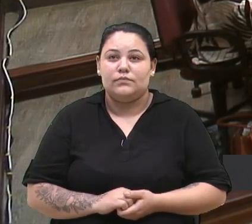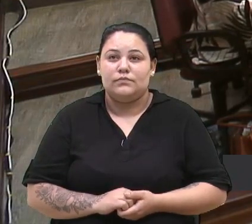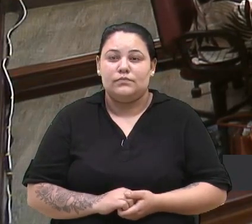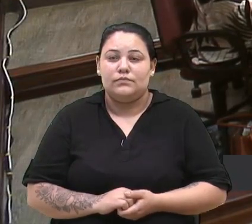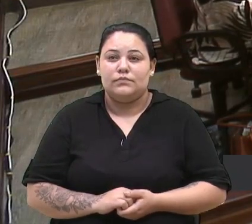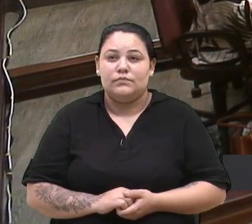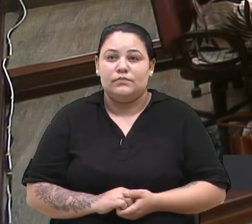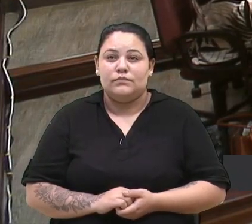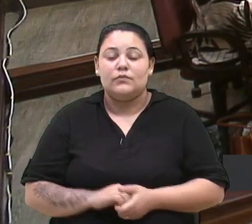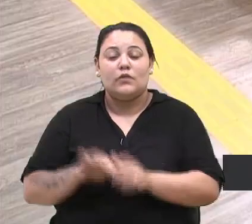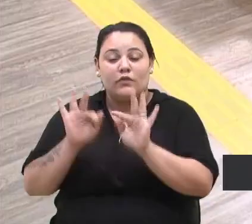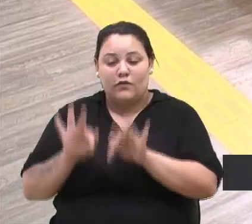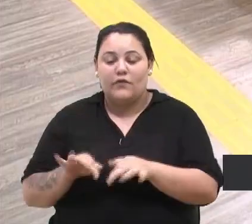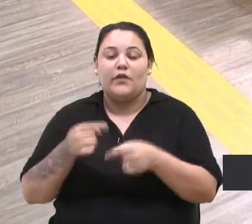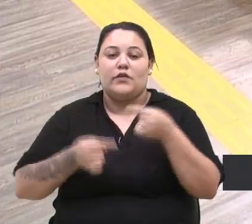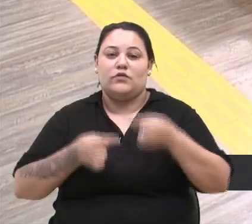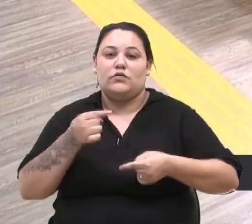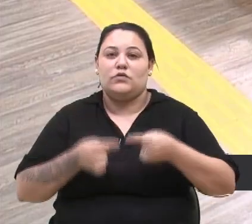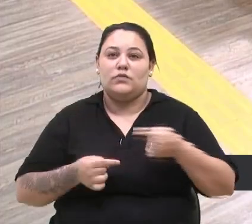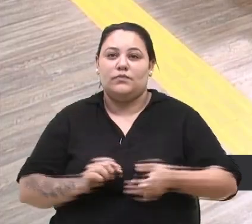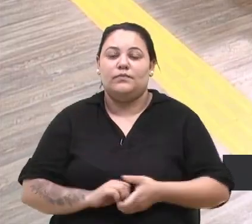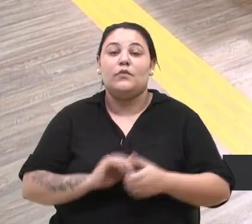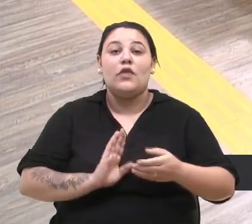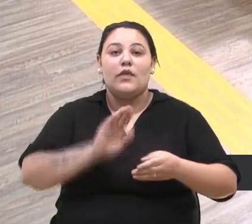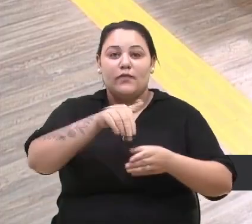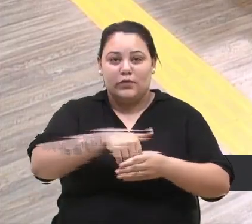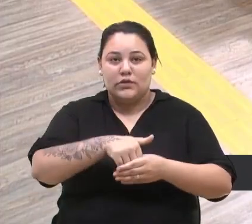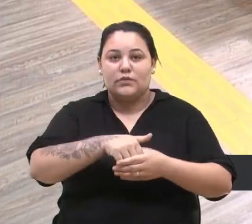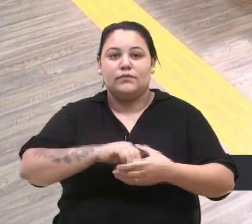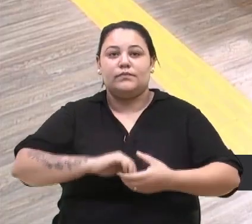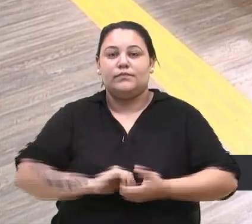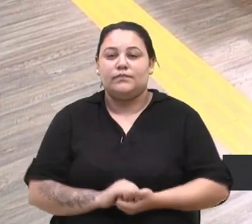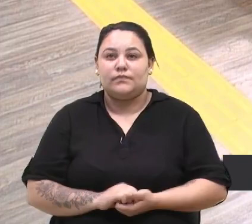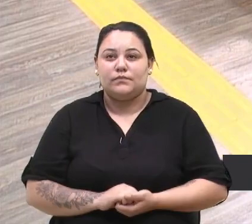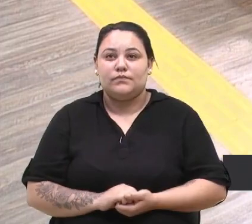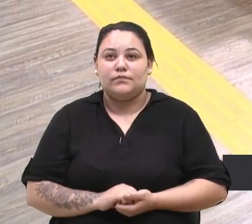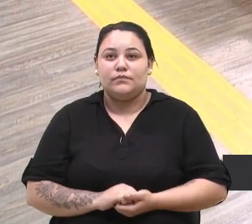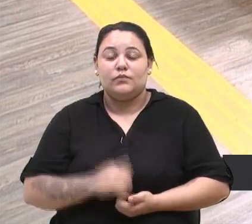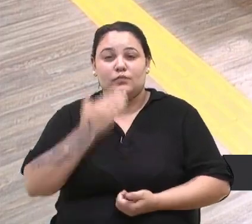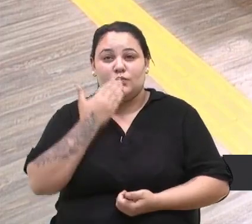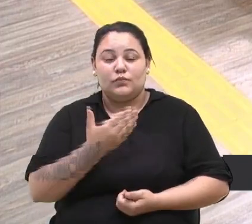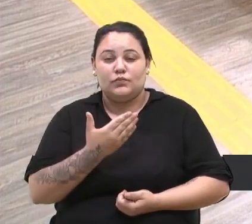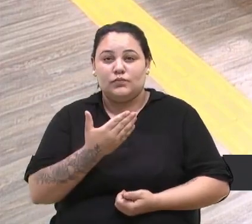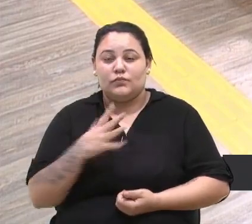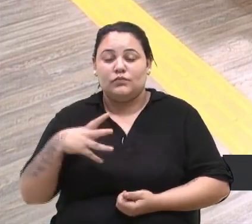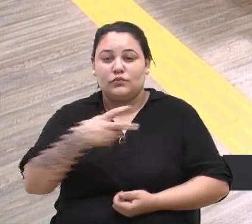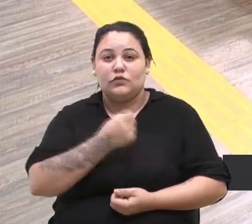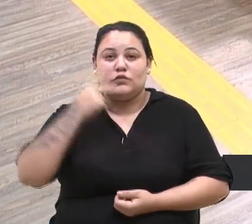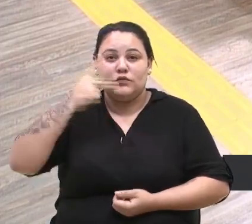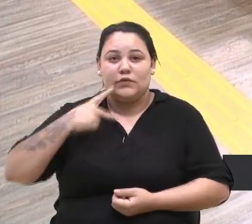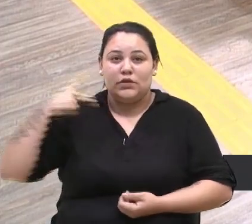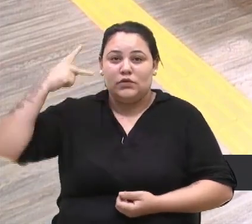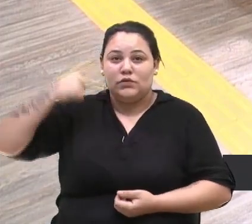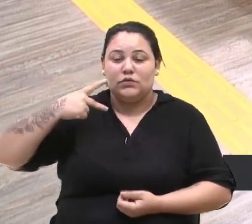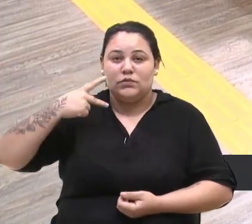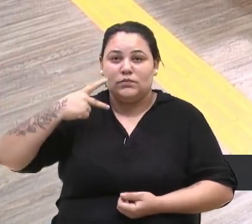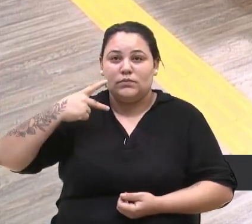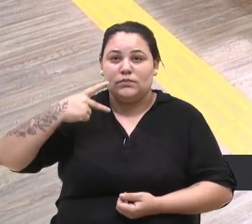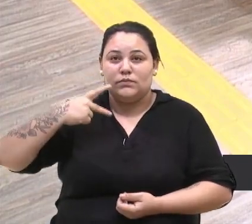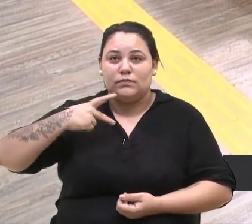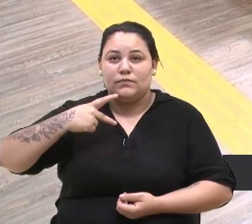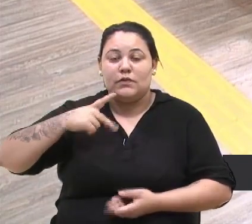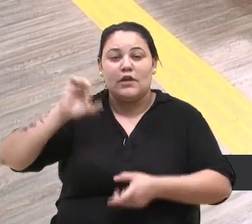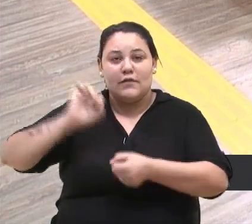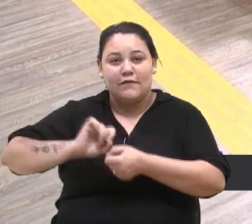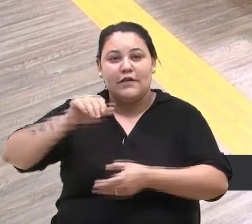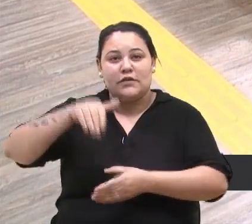Encerrada a discussão. Em votação. Solicito vereadores e vereadoras que registrem seus votos.